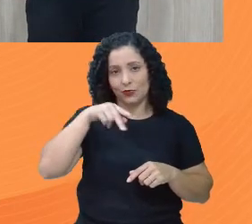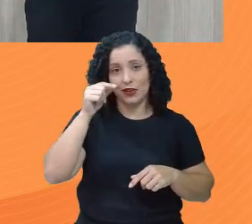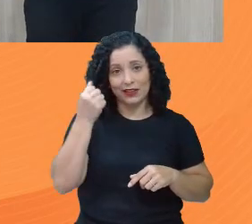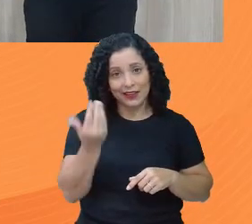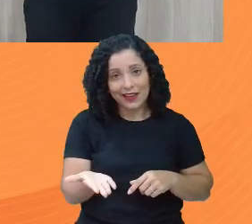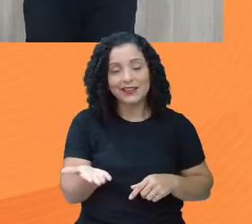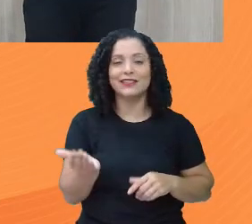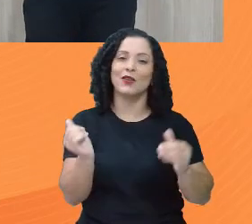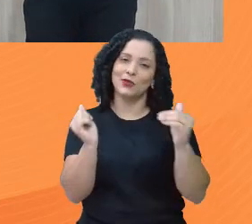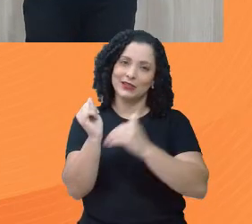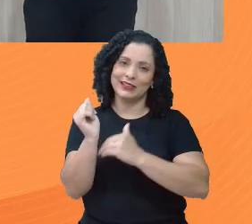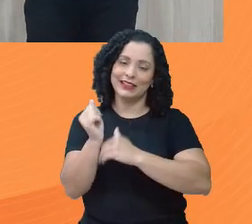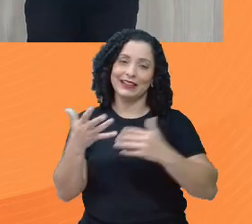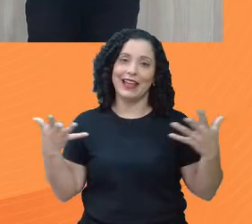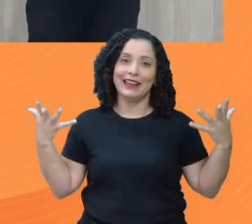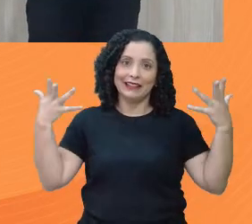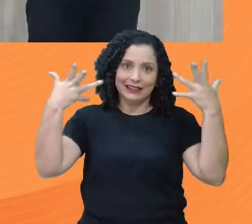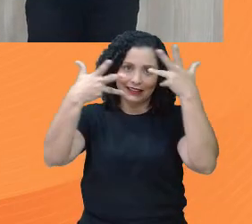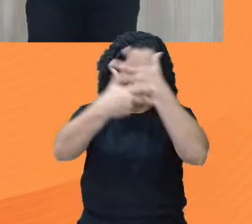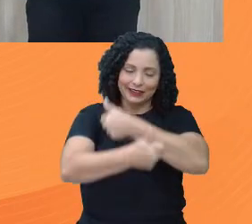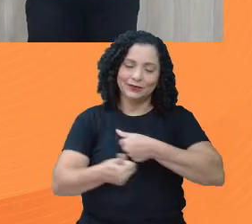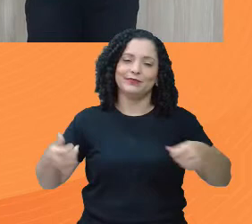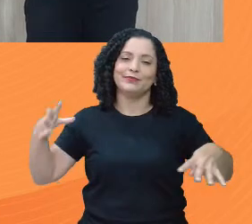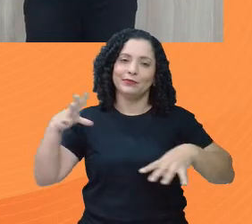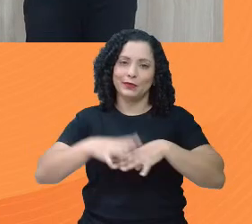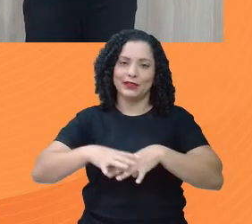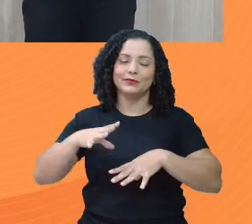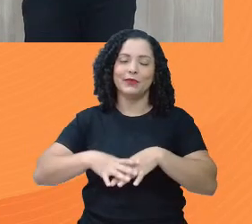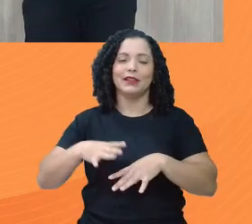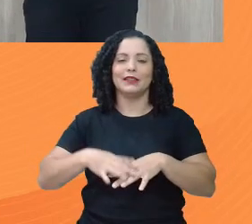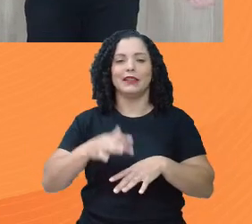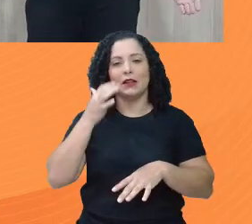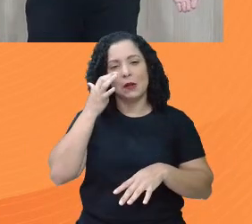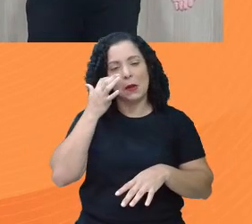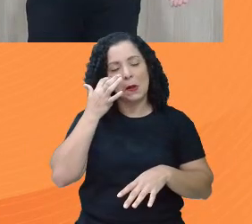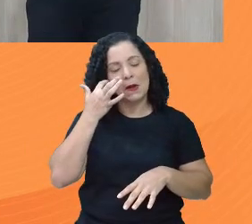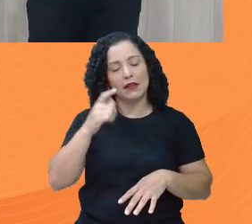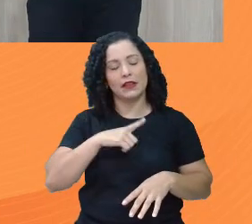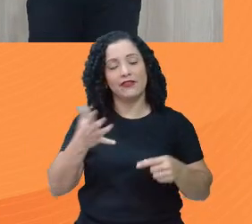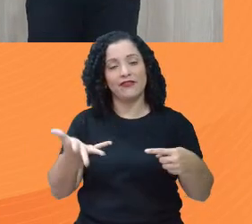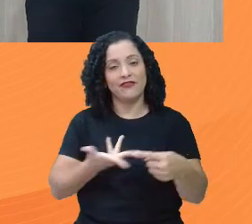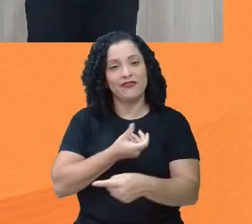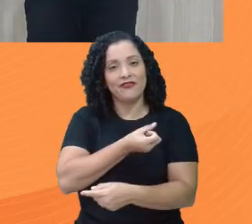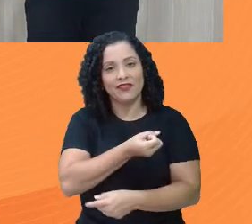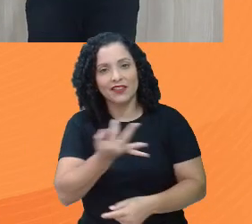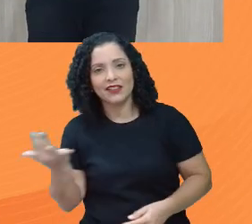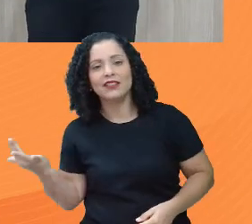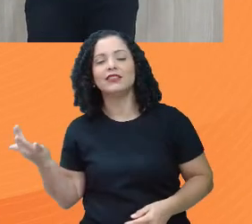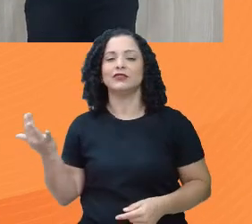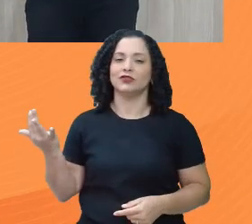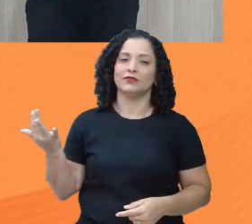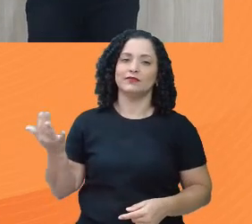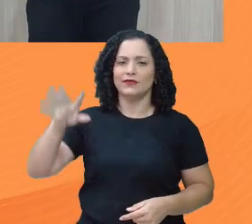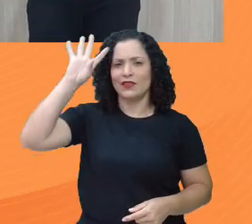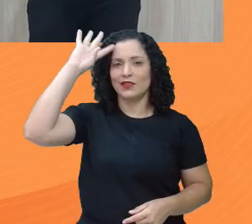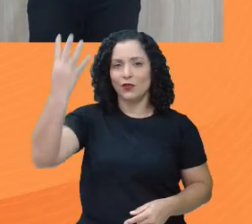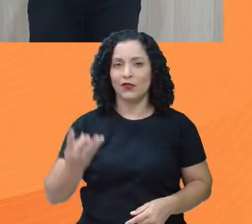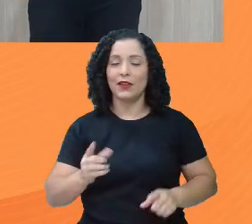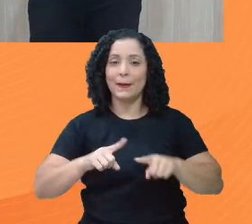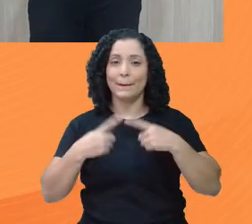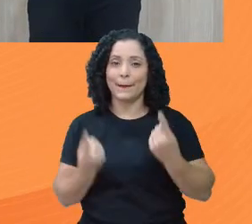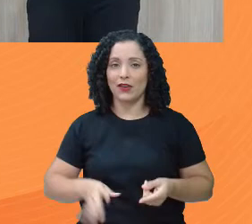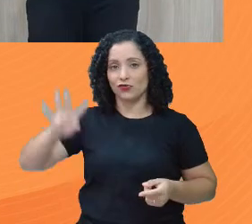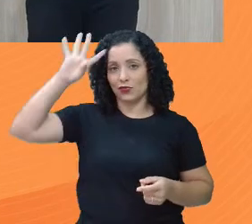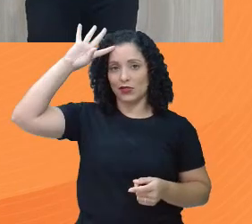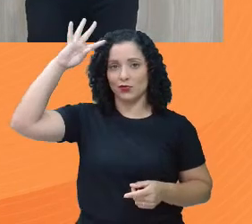magia, essa é a coisa linda da matemática. Você vai encontrar aí várias formas de resolver para chegar aí no mesmo resultado,